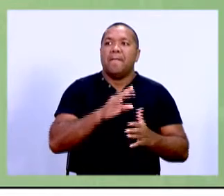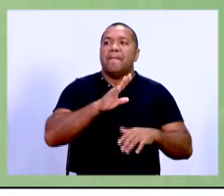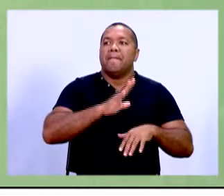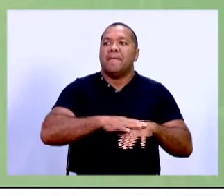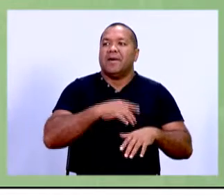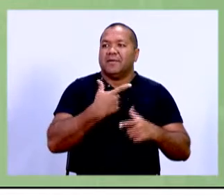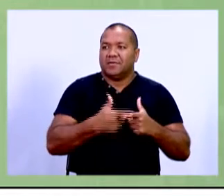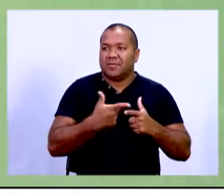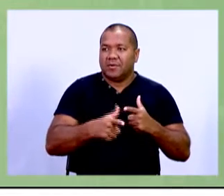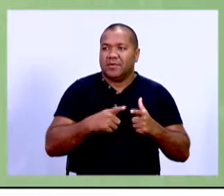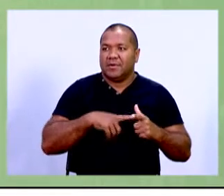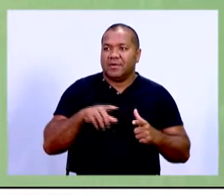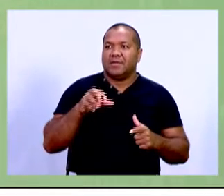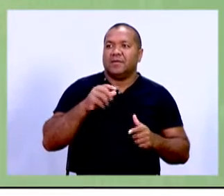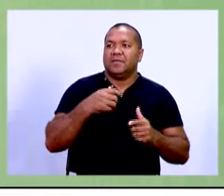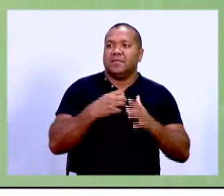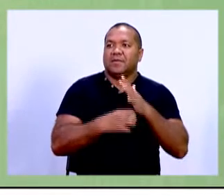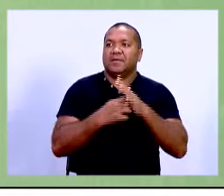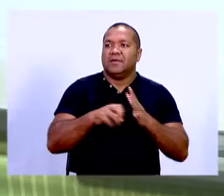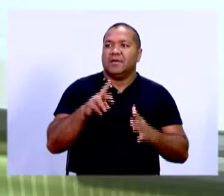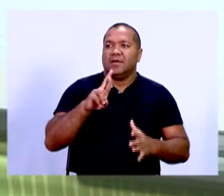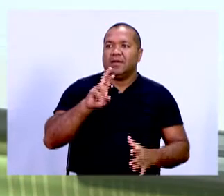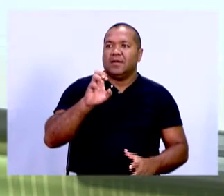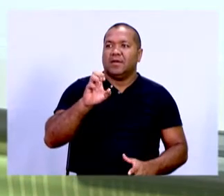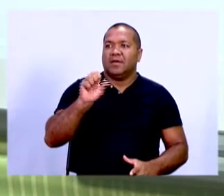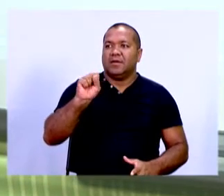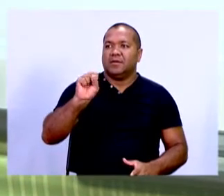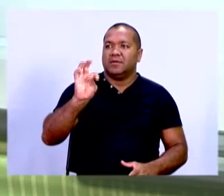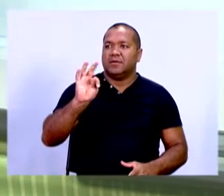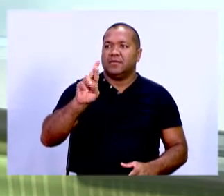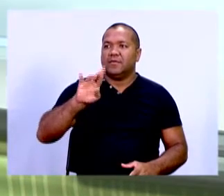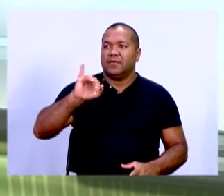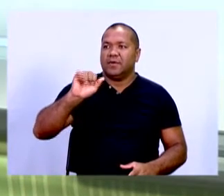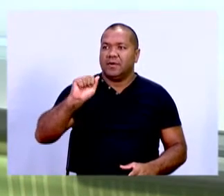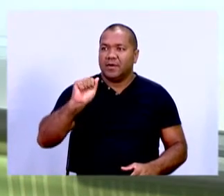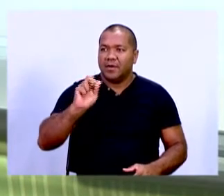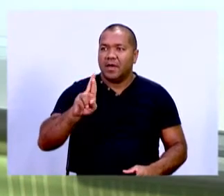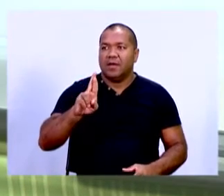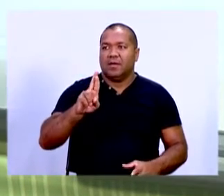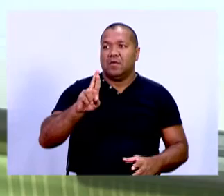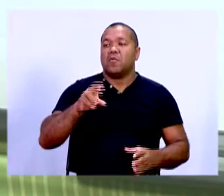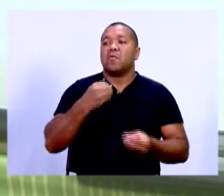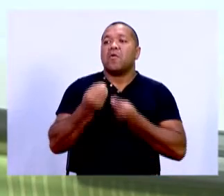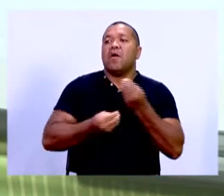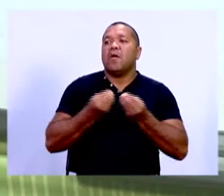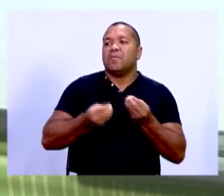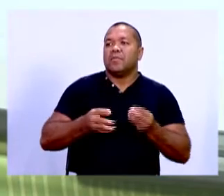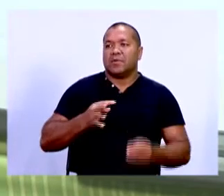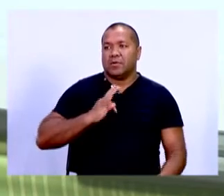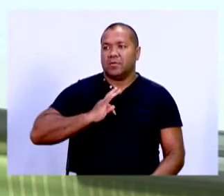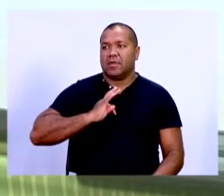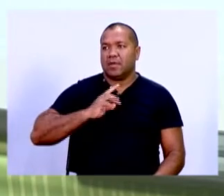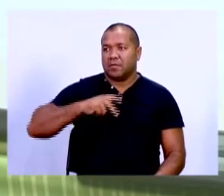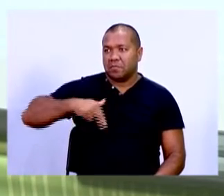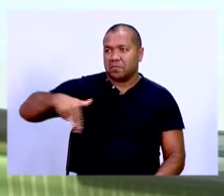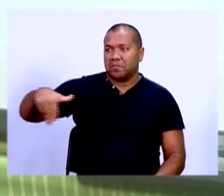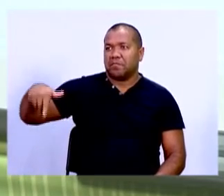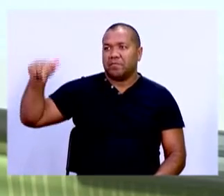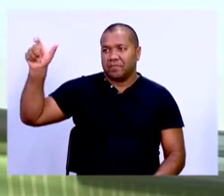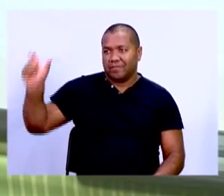da empresa Resfriar. Como o técnico vai até o cliente, ele não leva